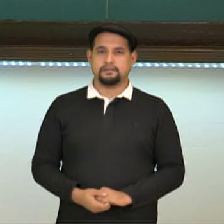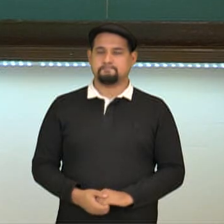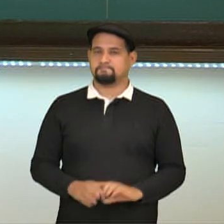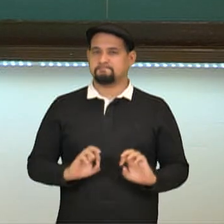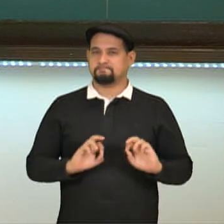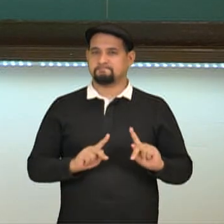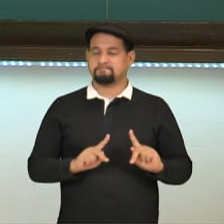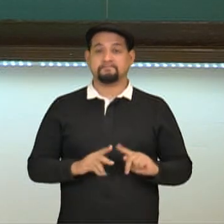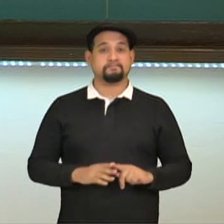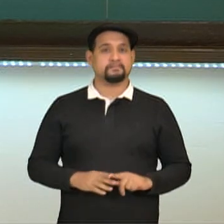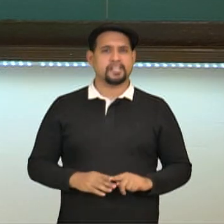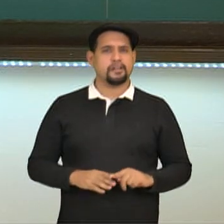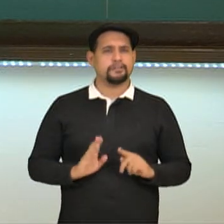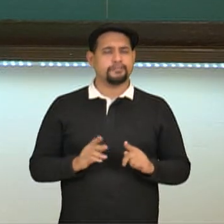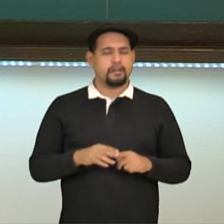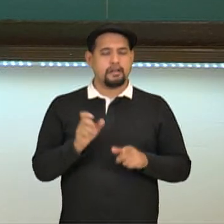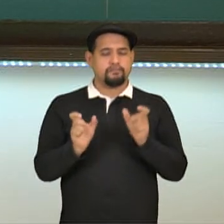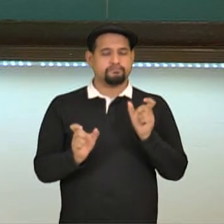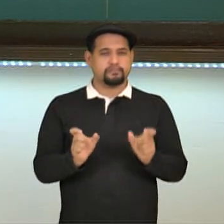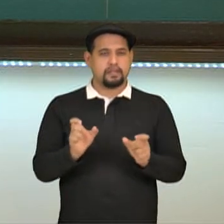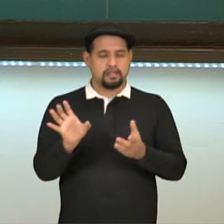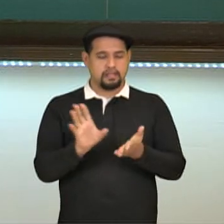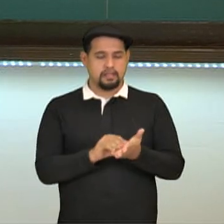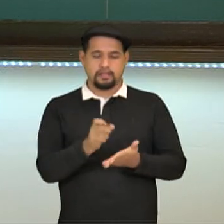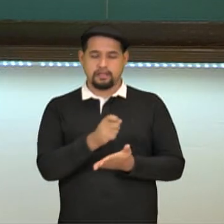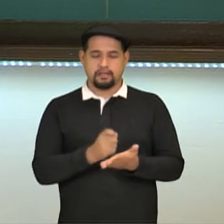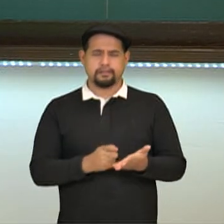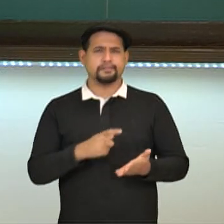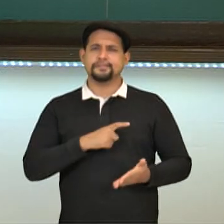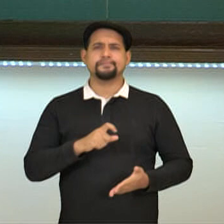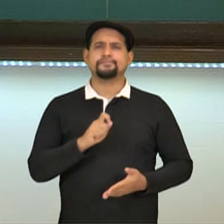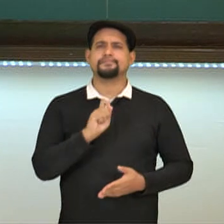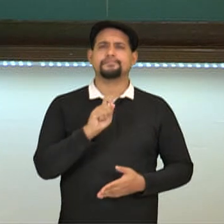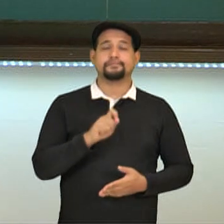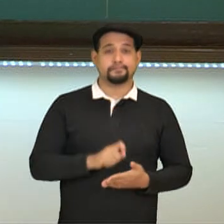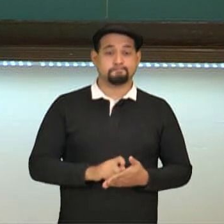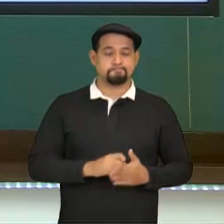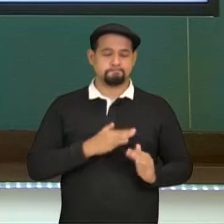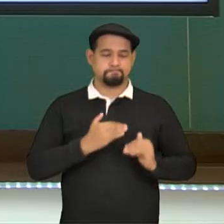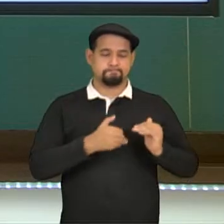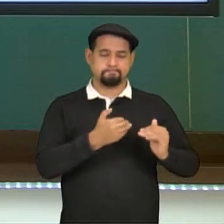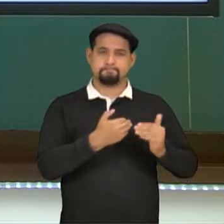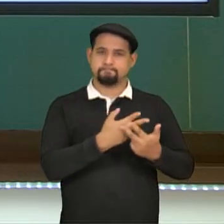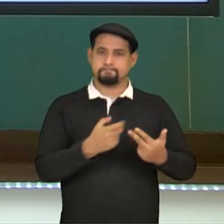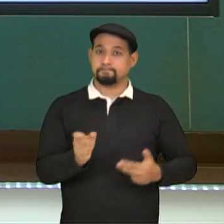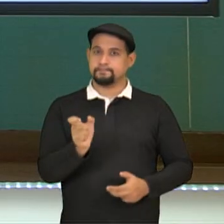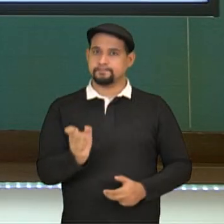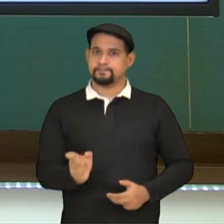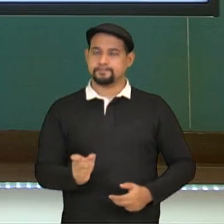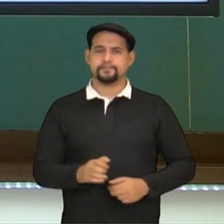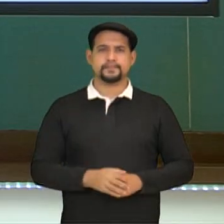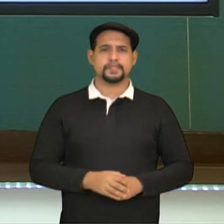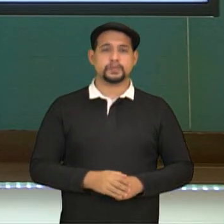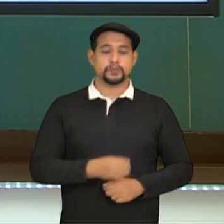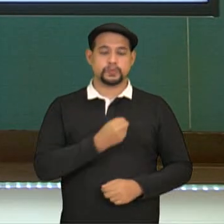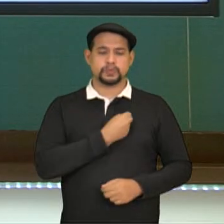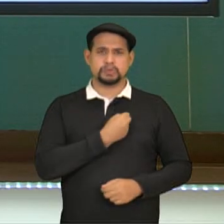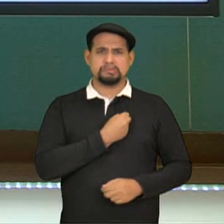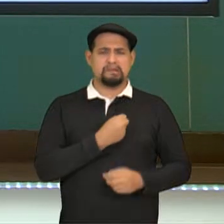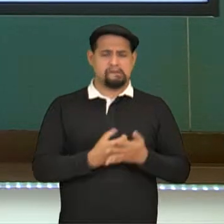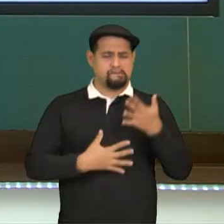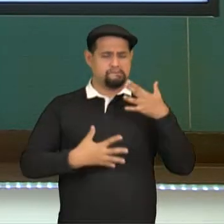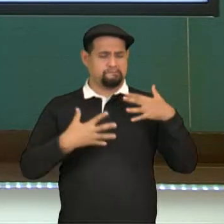Muito bem. Anotado as características, a gente tem o quê? Uma consequência dessa característica. Para o número não ficar